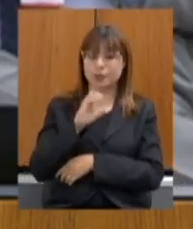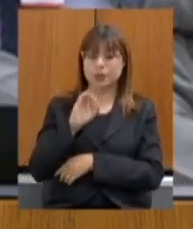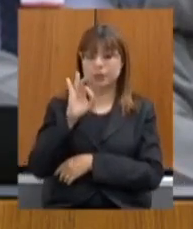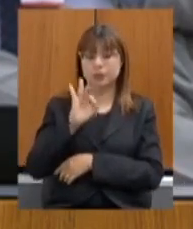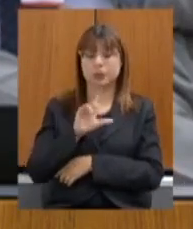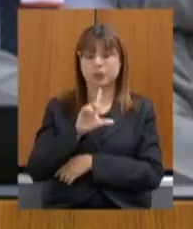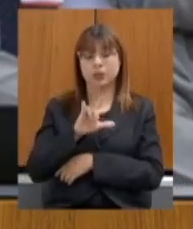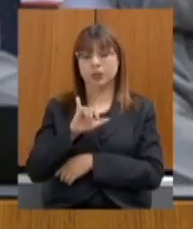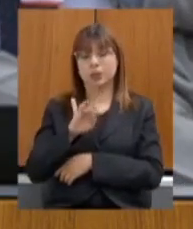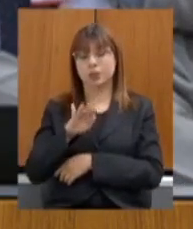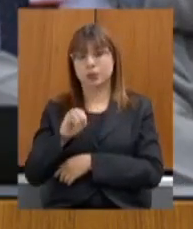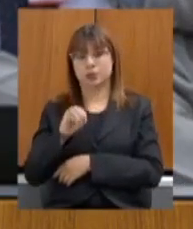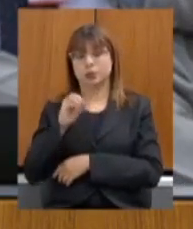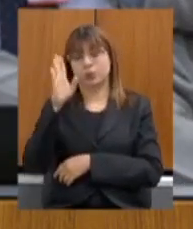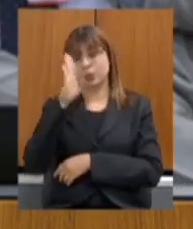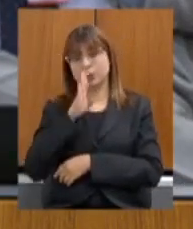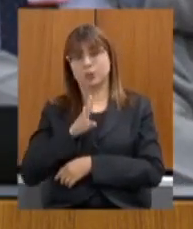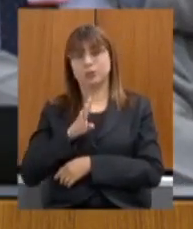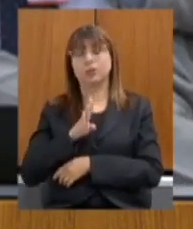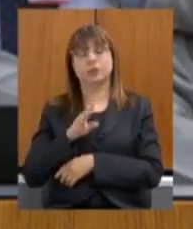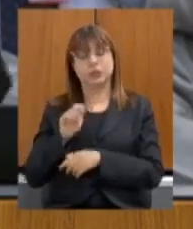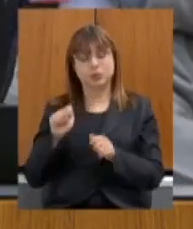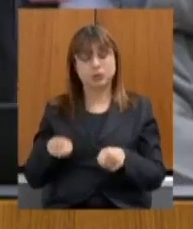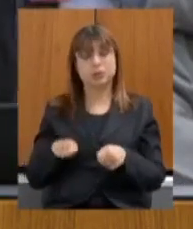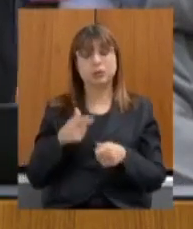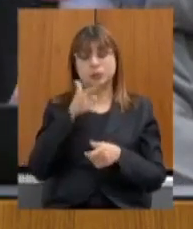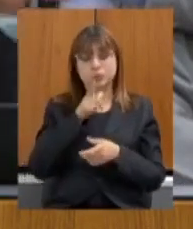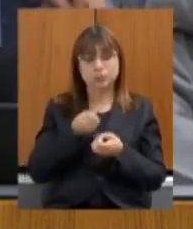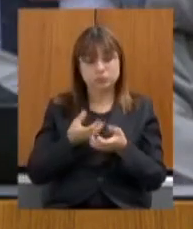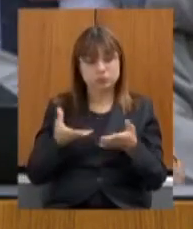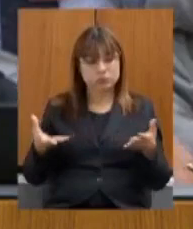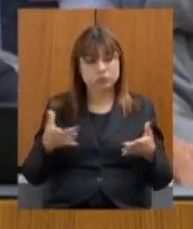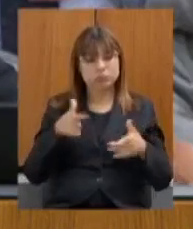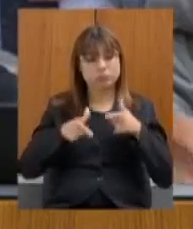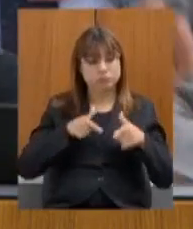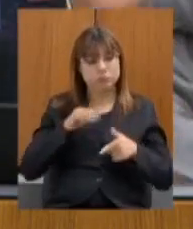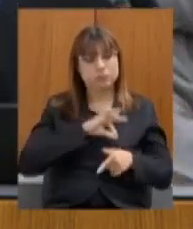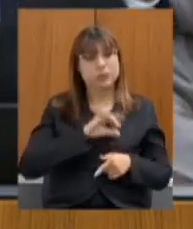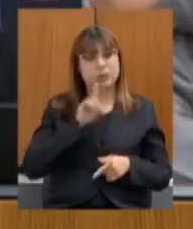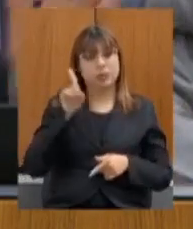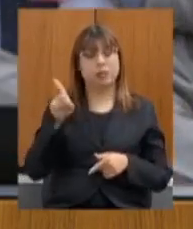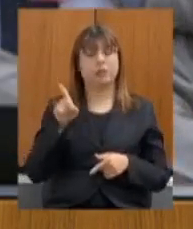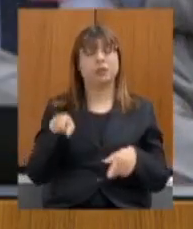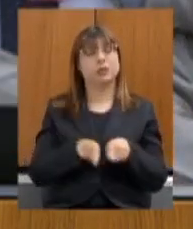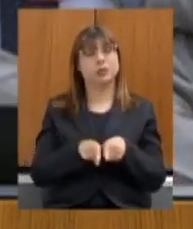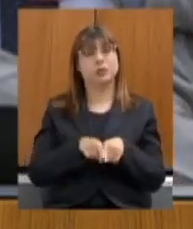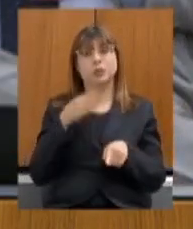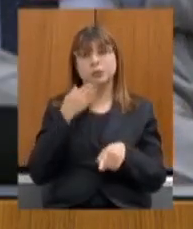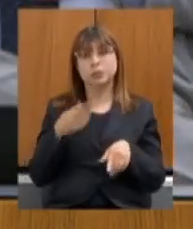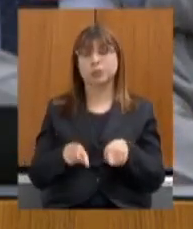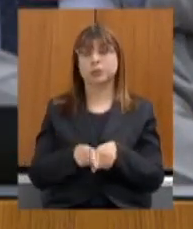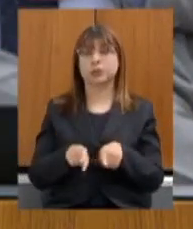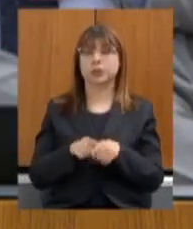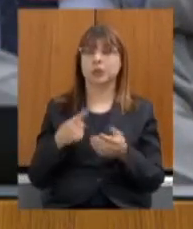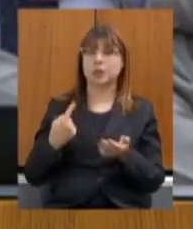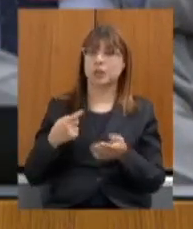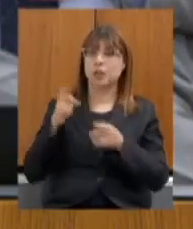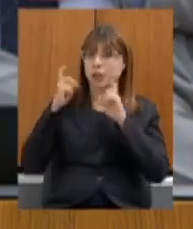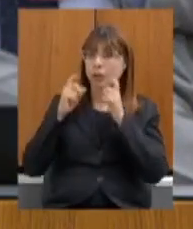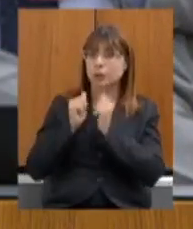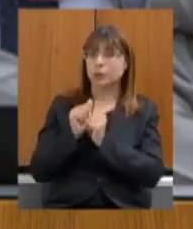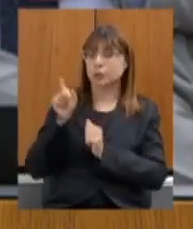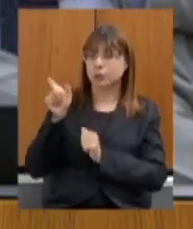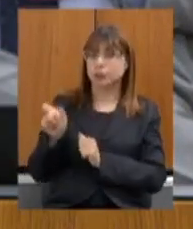lítio brasileiro, o que pode favorecer a geração de emprego e renda naquela região. E já fica aqui também o pedido de uma reunião com a vossa